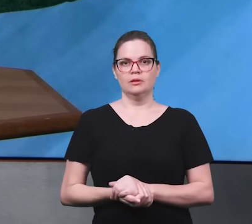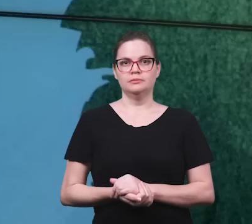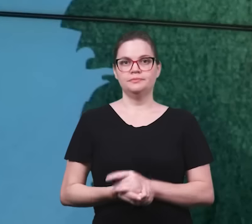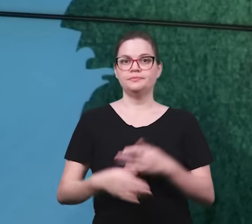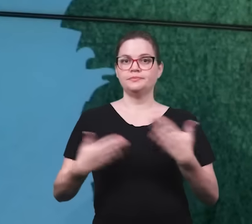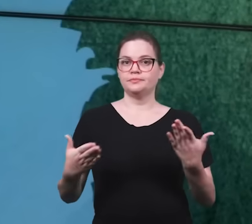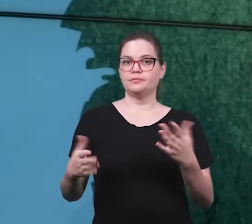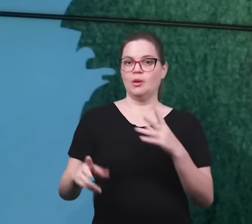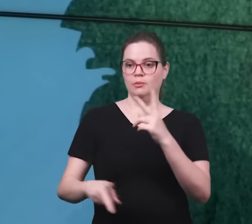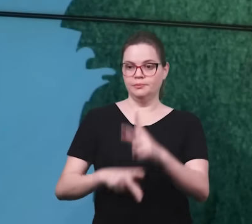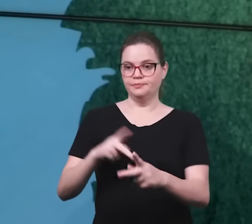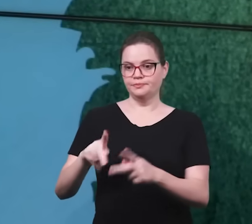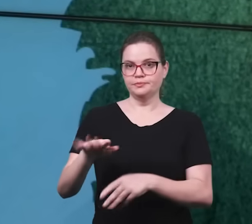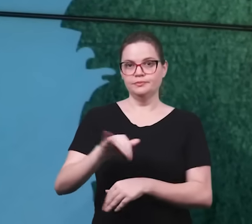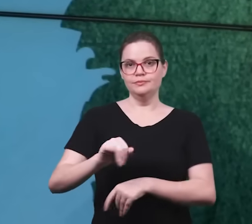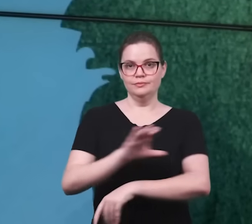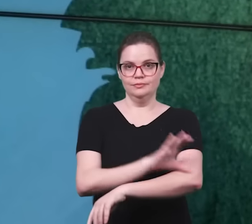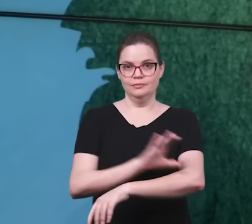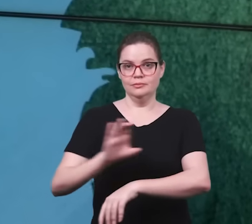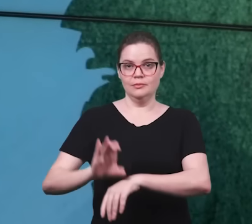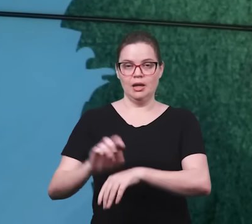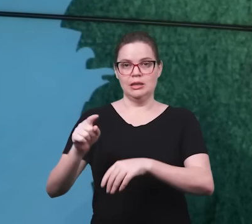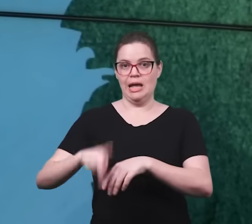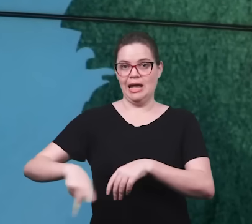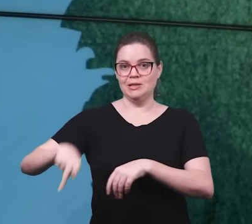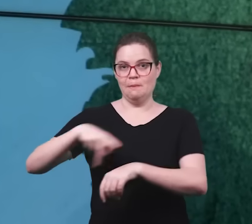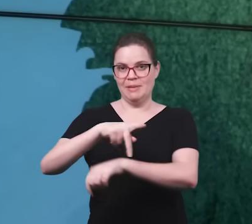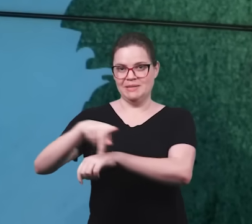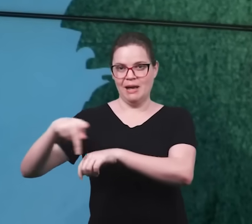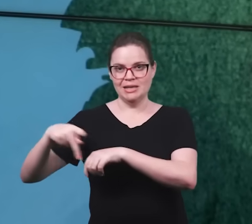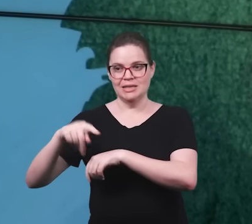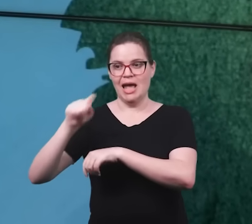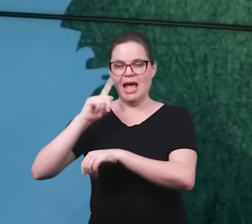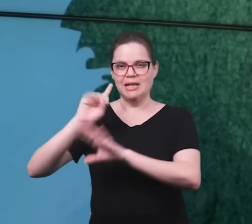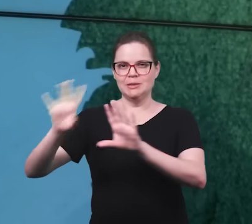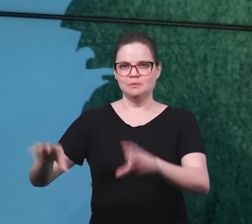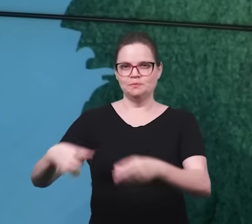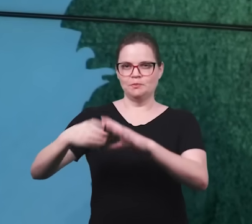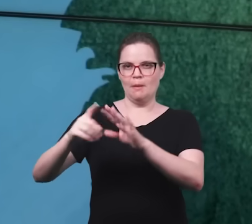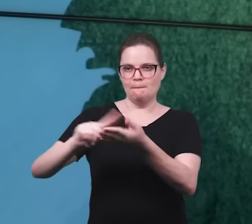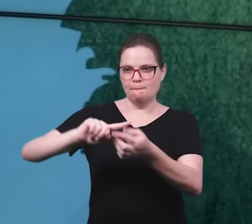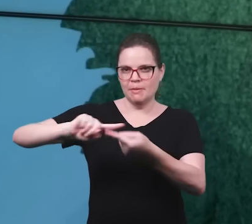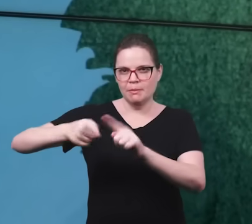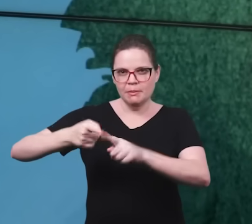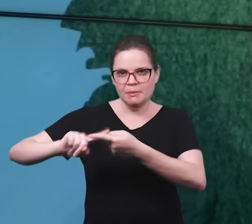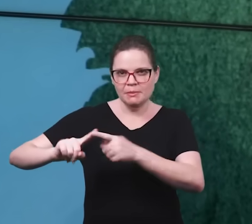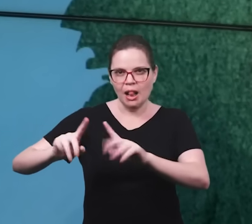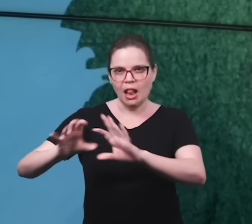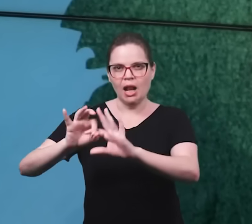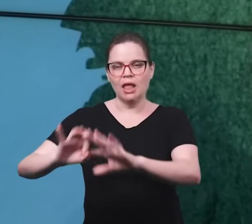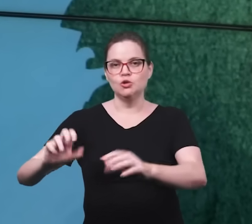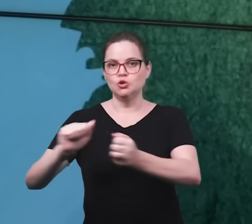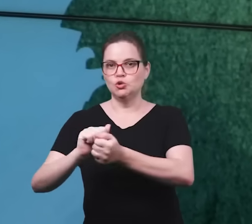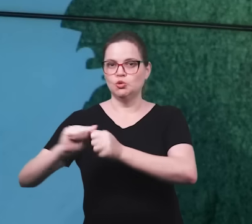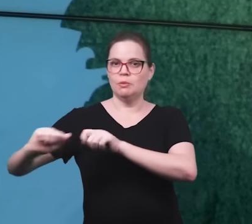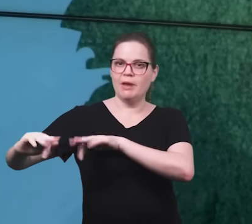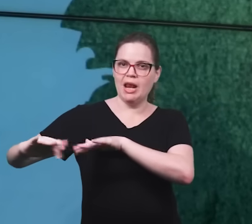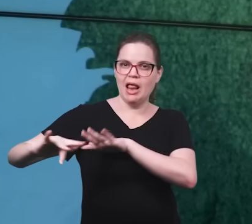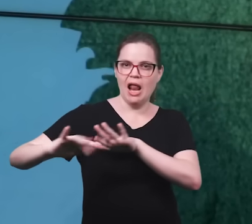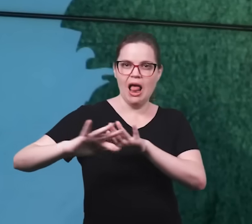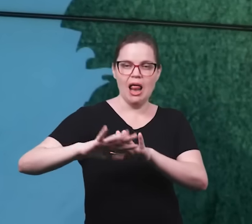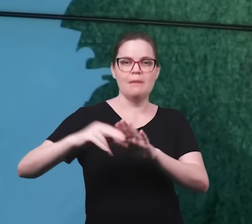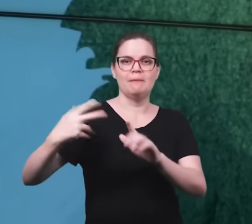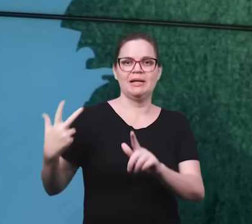de Canaã viram que Israel estava avançando, eles se uniram juntos para que unidos